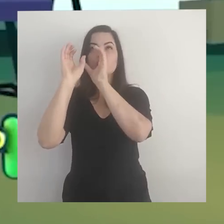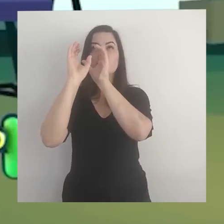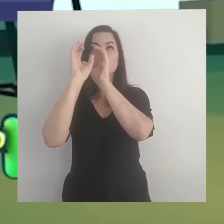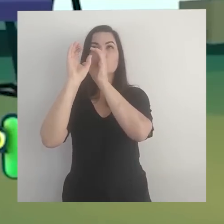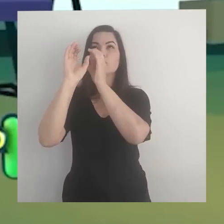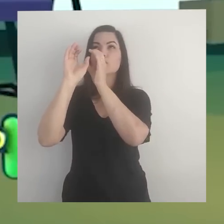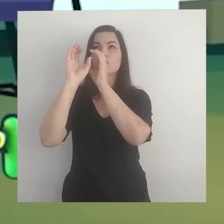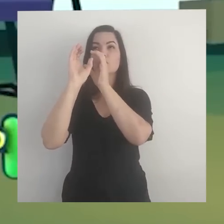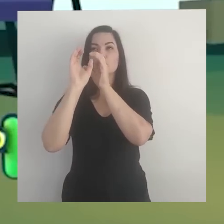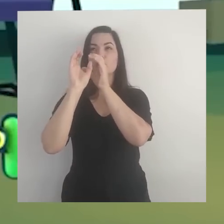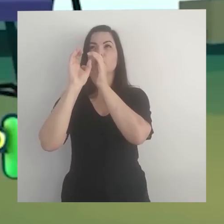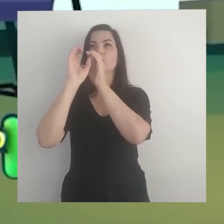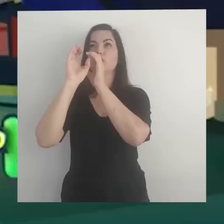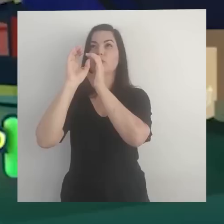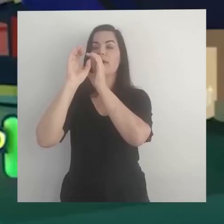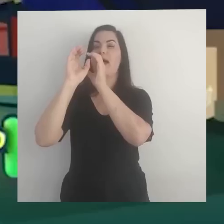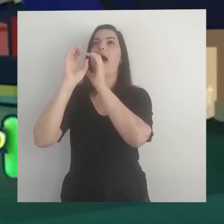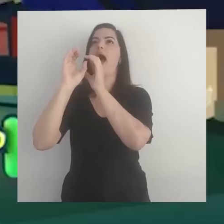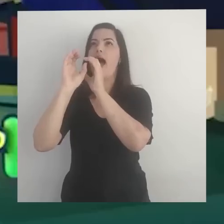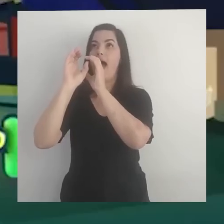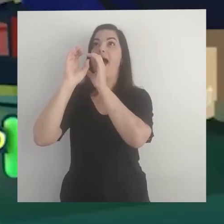Tim!